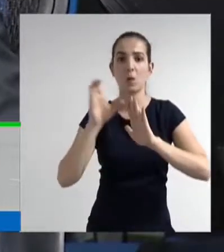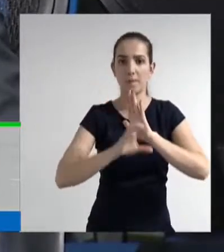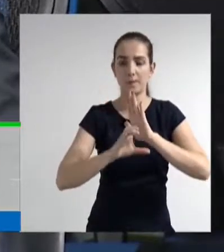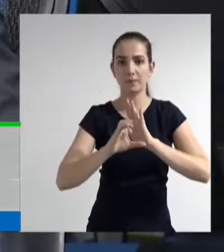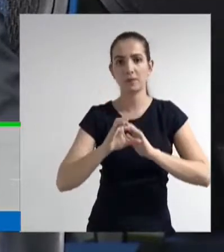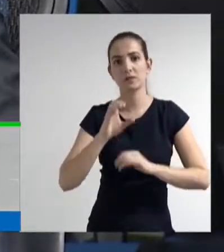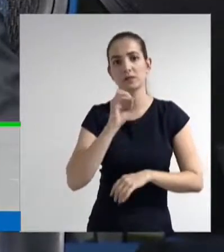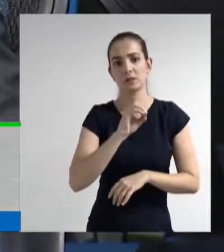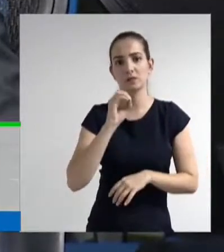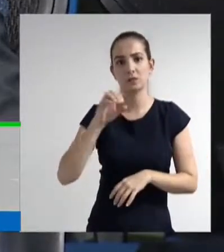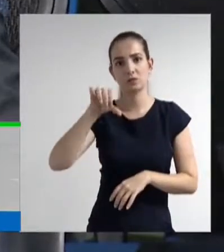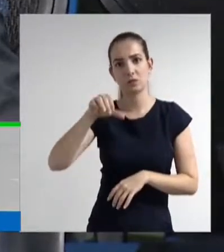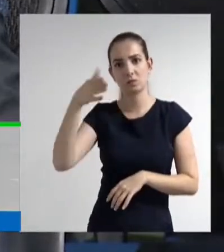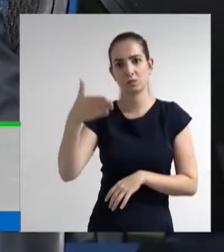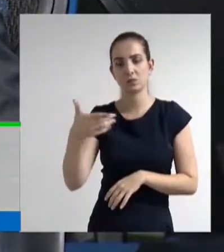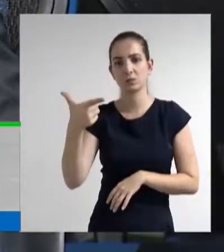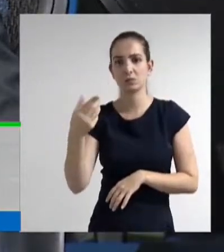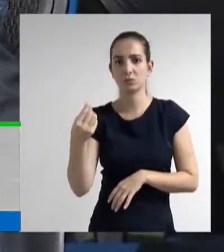complementar